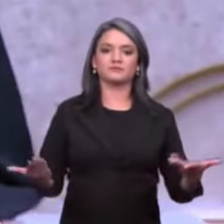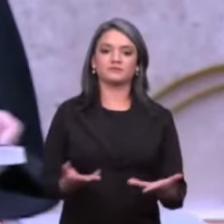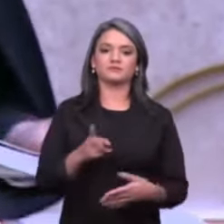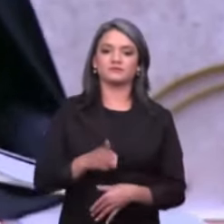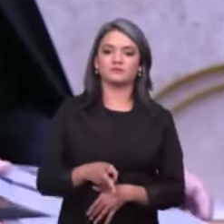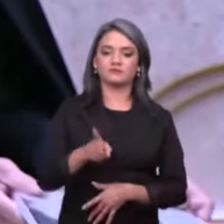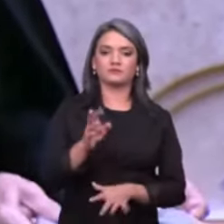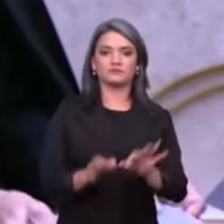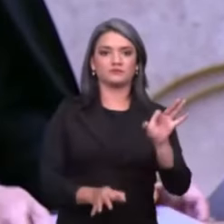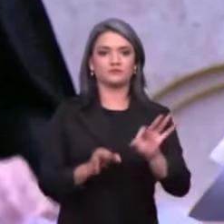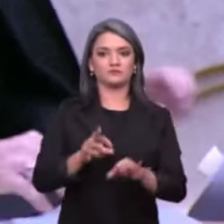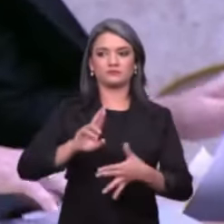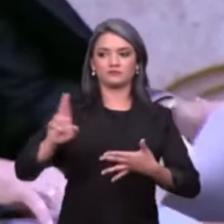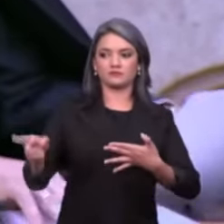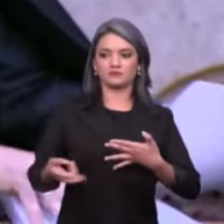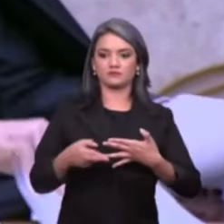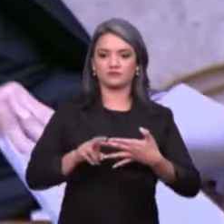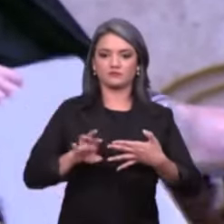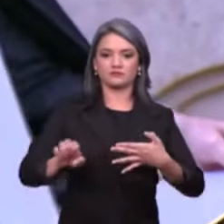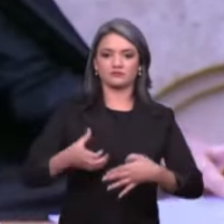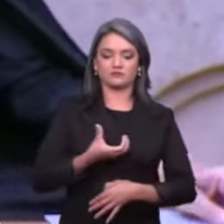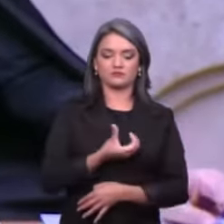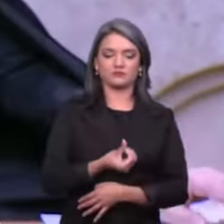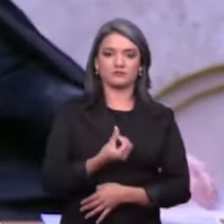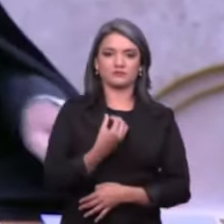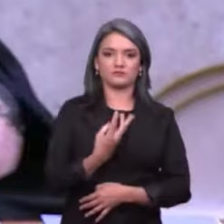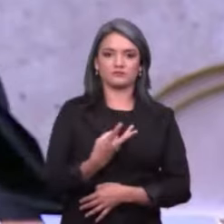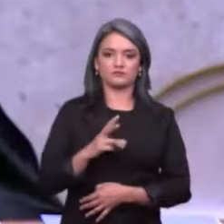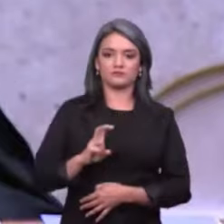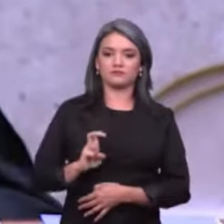do recurso extraordinário